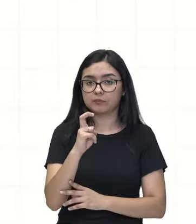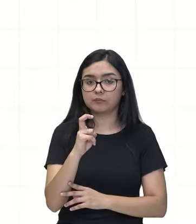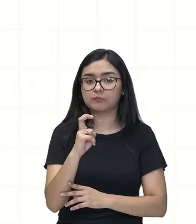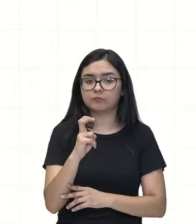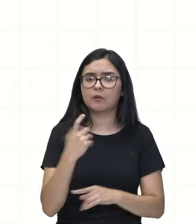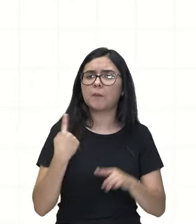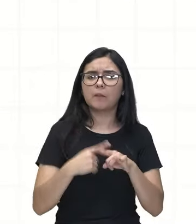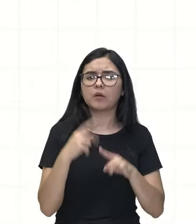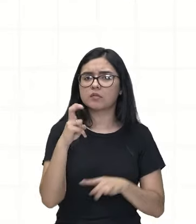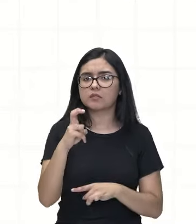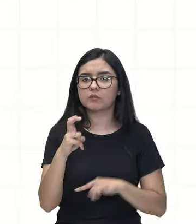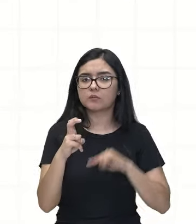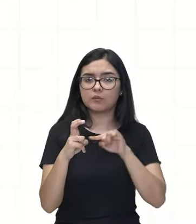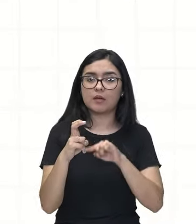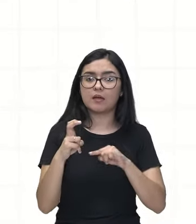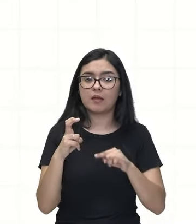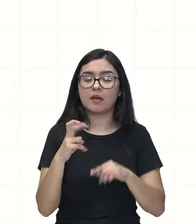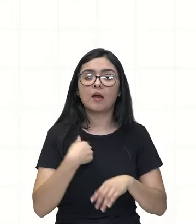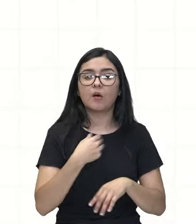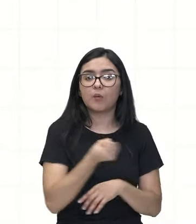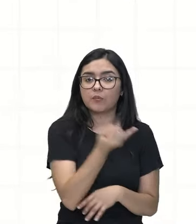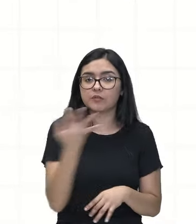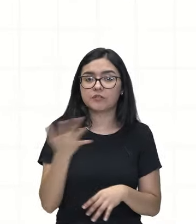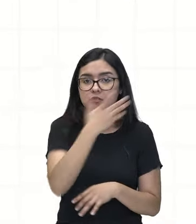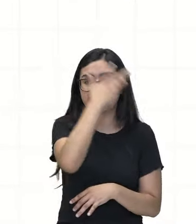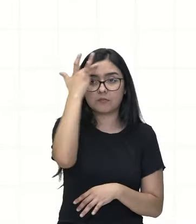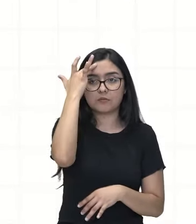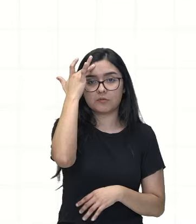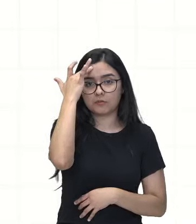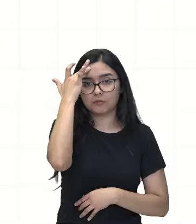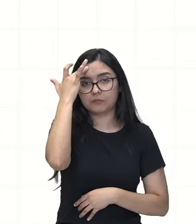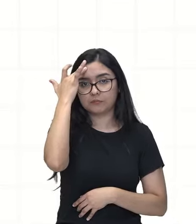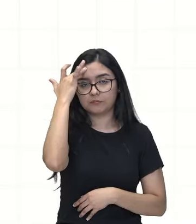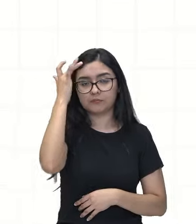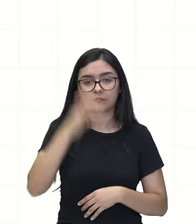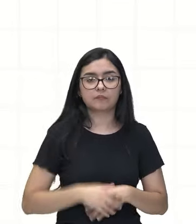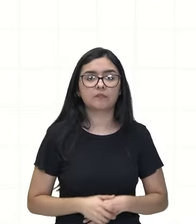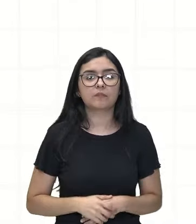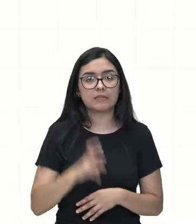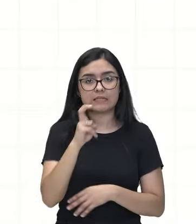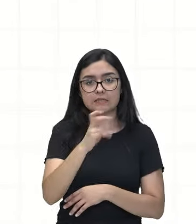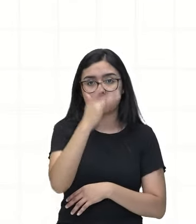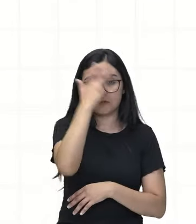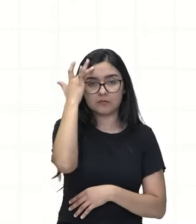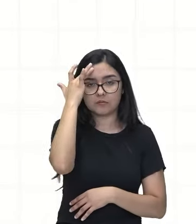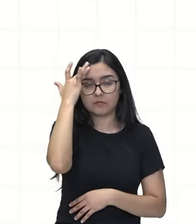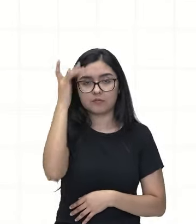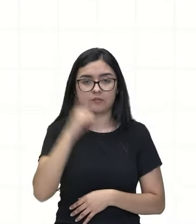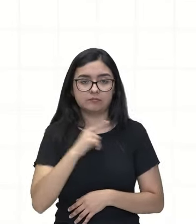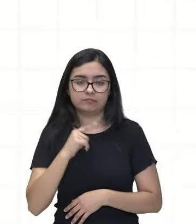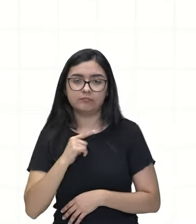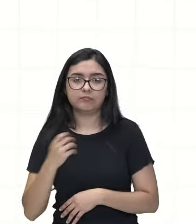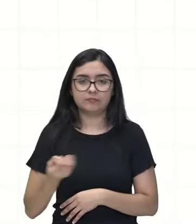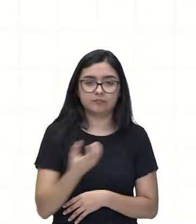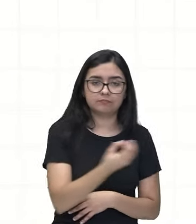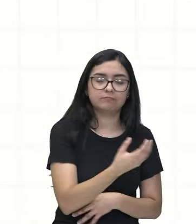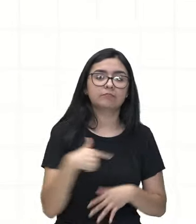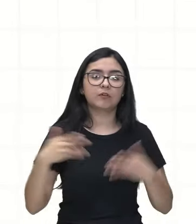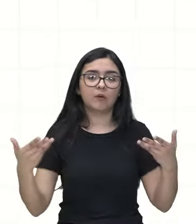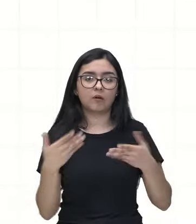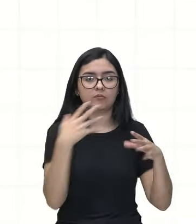que 5? Porque vocês são no total, durante essa viagem, vocês são um total de 5 pessoas. Tudo bem? E aí vamos fazer o